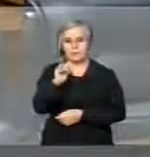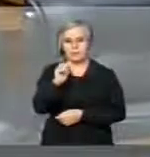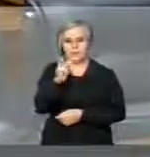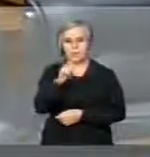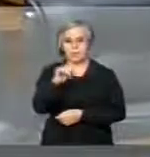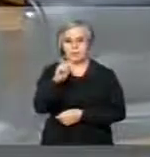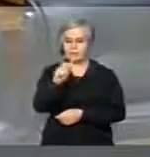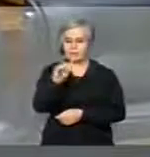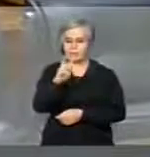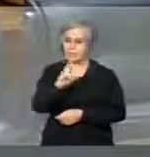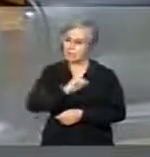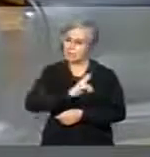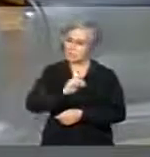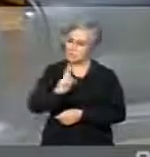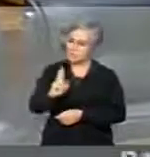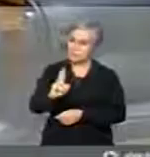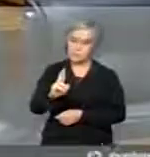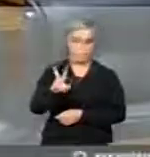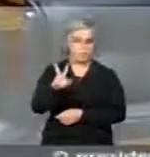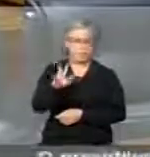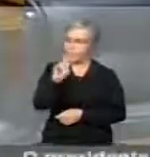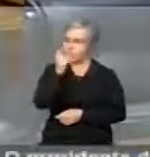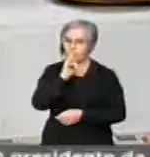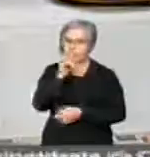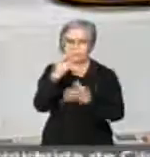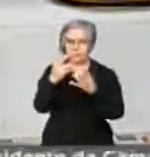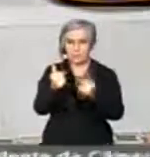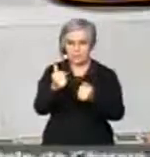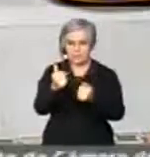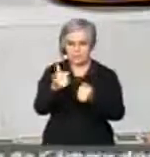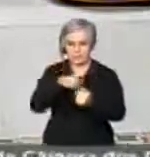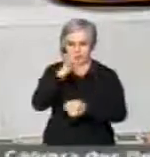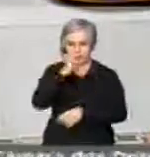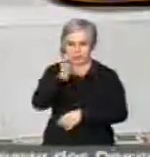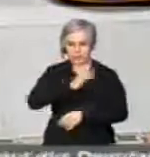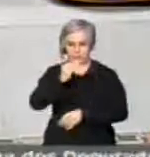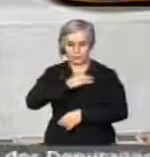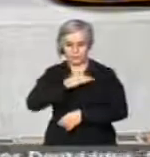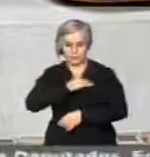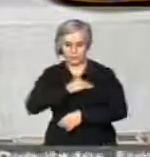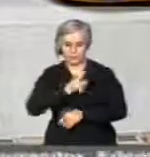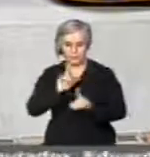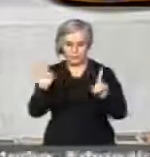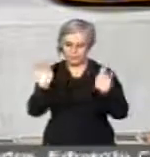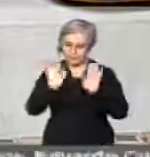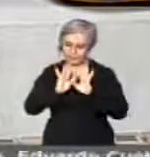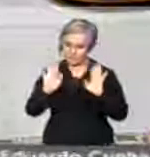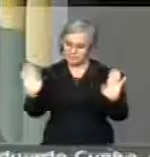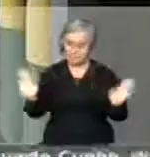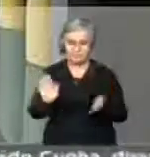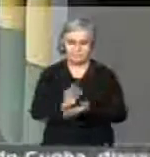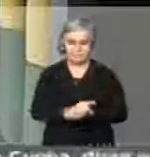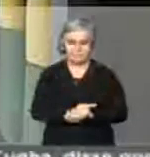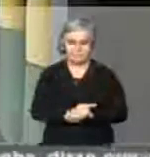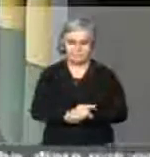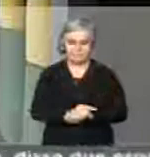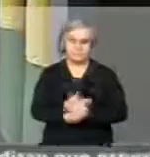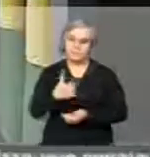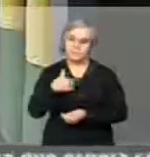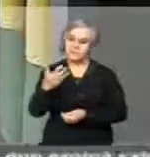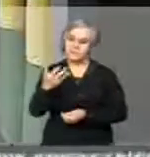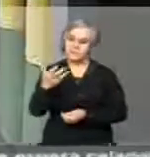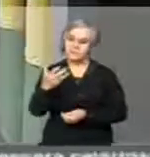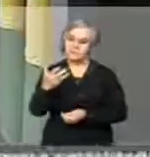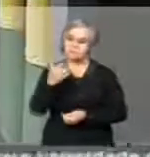E evidentemente que vai dar um tempinho melhor aí. Eu também não vou abusar, que minha voz também não dá mais para falar. Mas eu queria, senhor